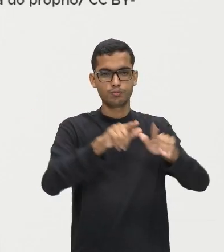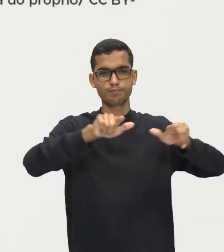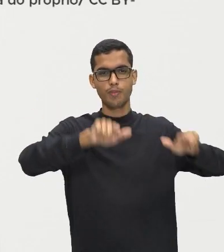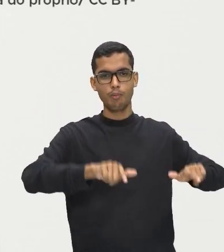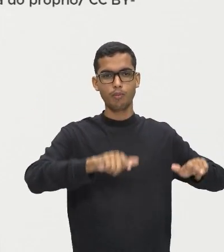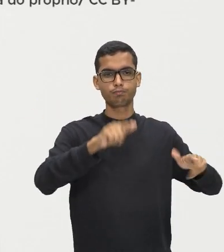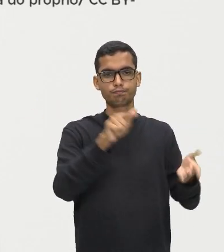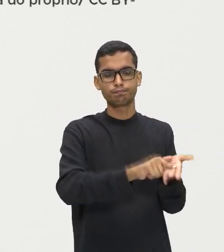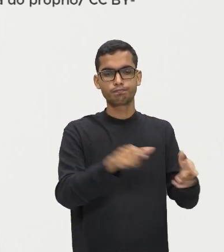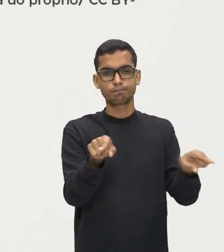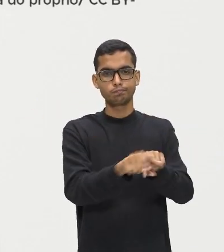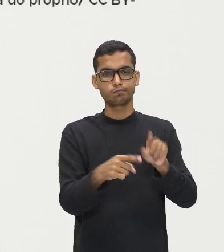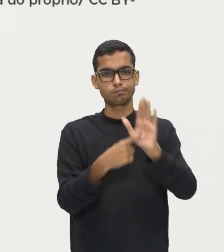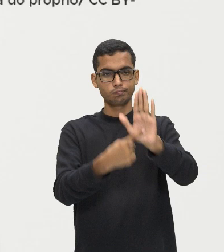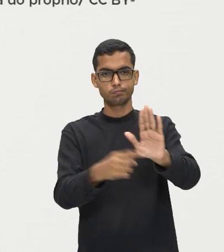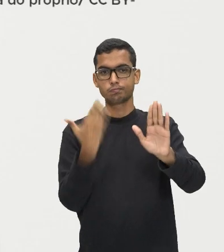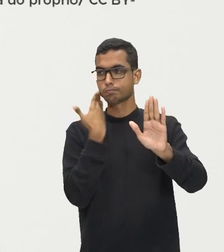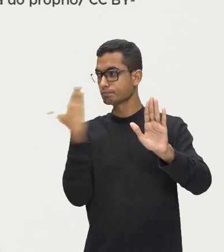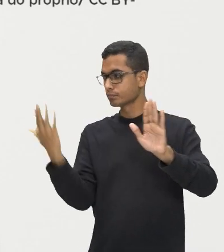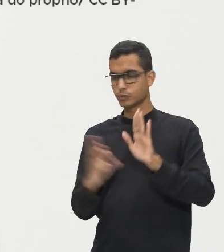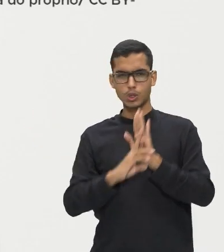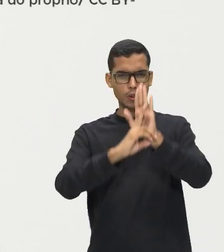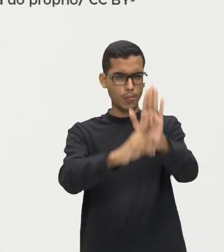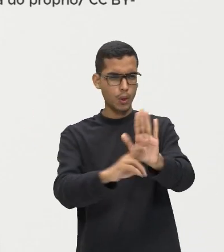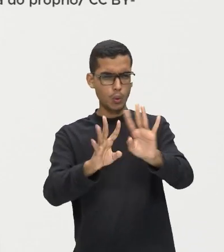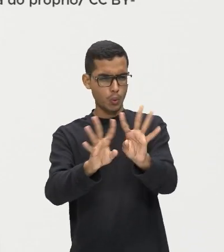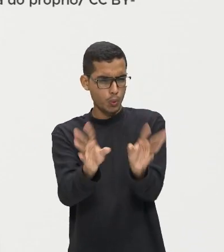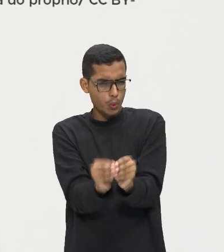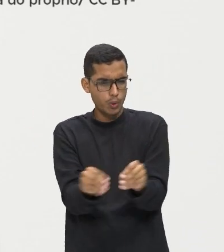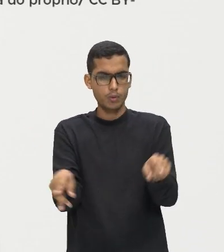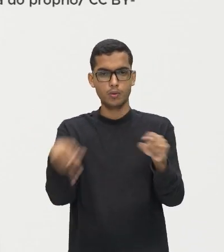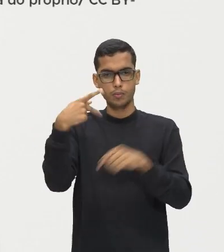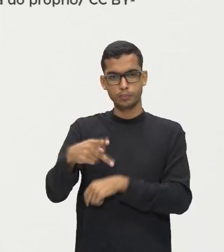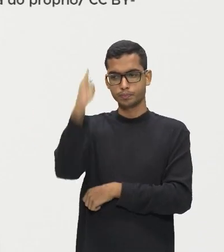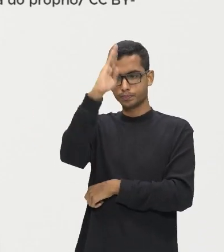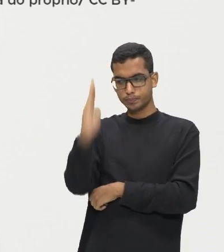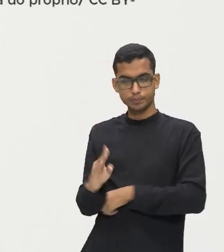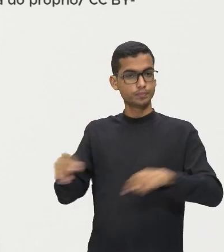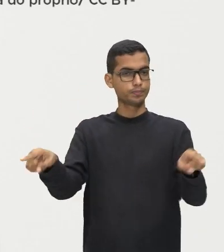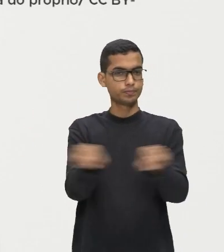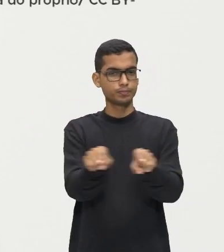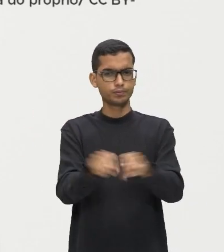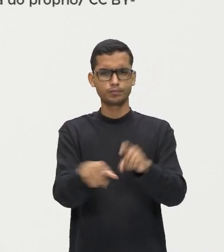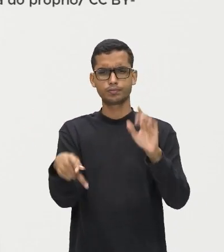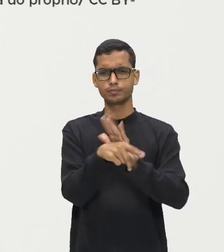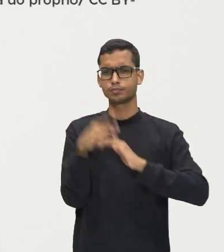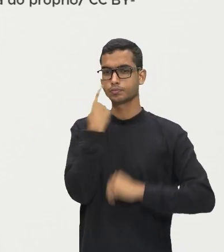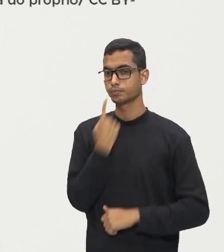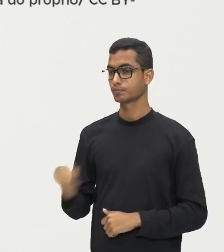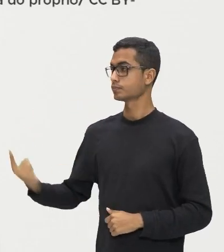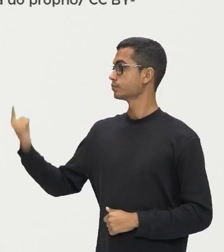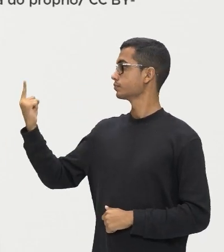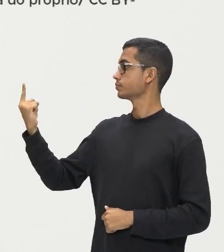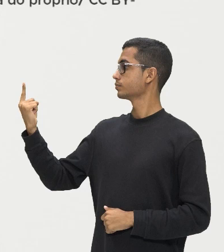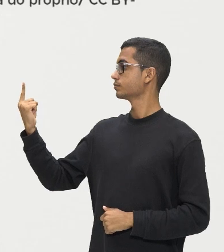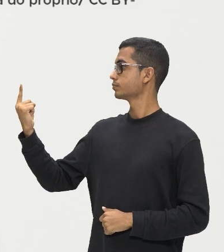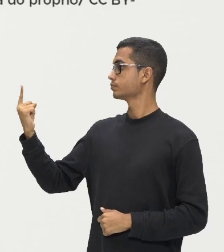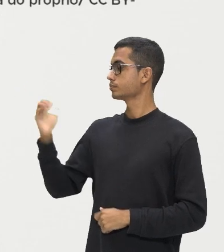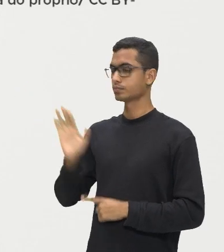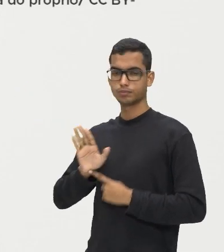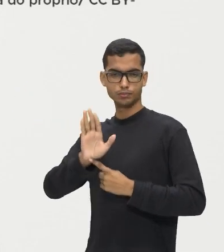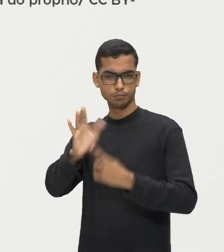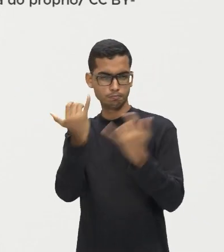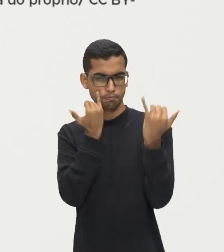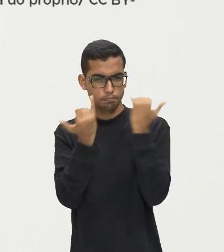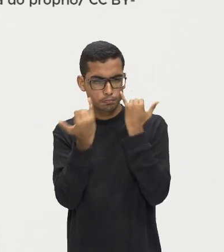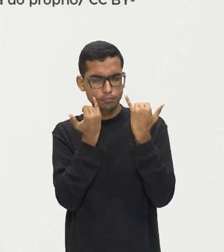representação de forma reduzida do Brasil. E esse mapa traz uma informação.